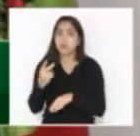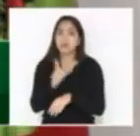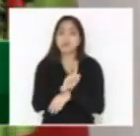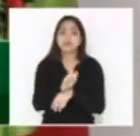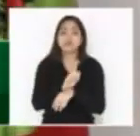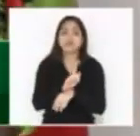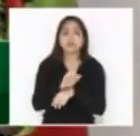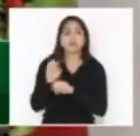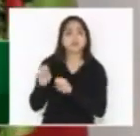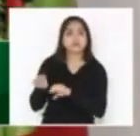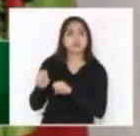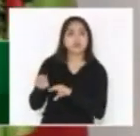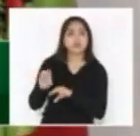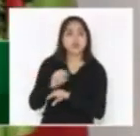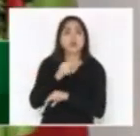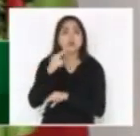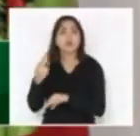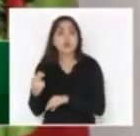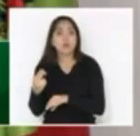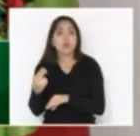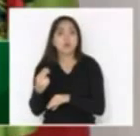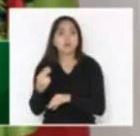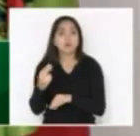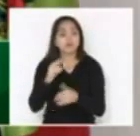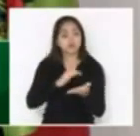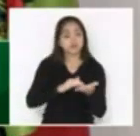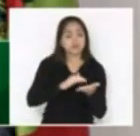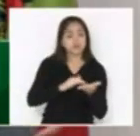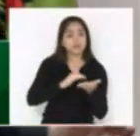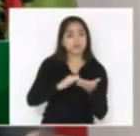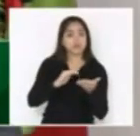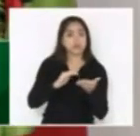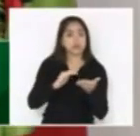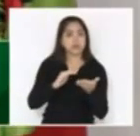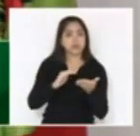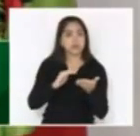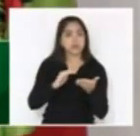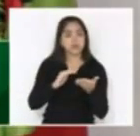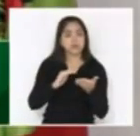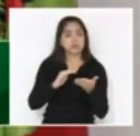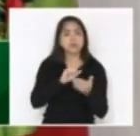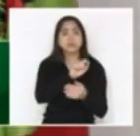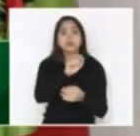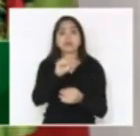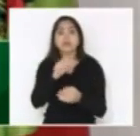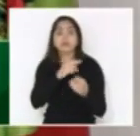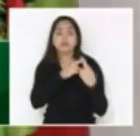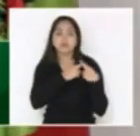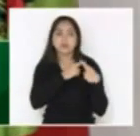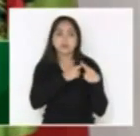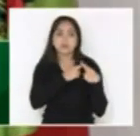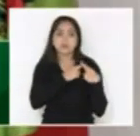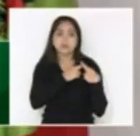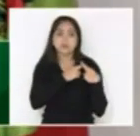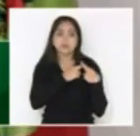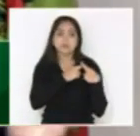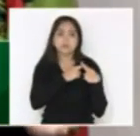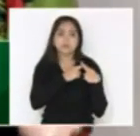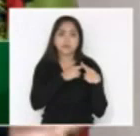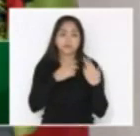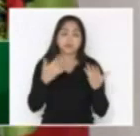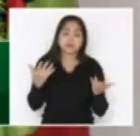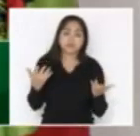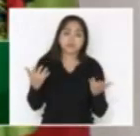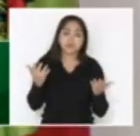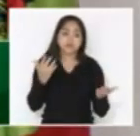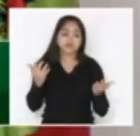Educação? Ou é do próprio secretário executivo? De quem fica essa responsabilidade? E nós ficamos à mercê de uma